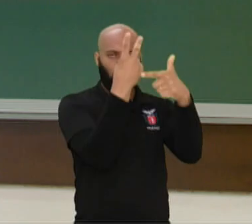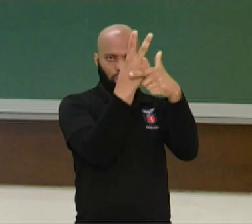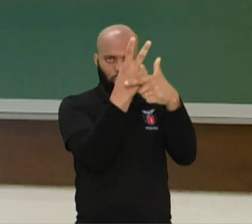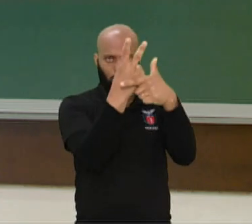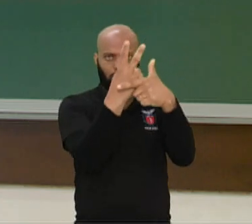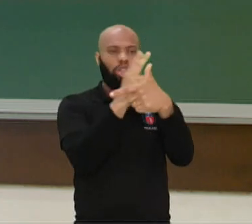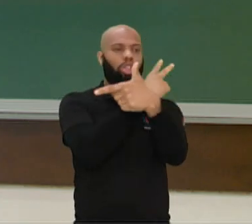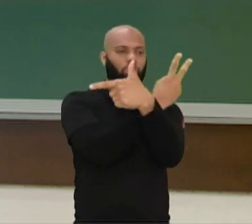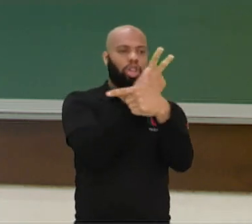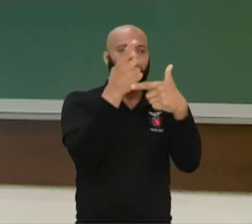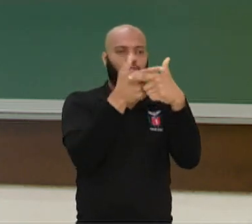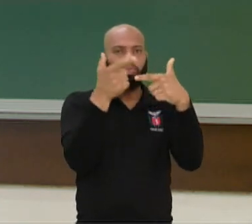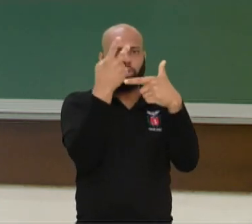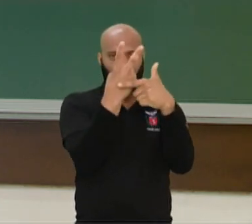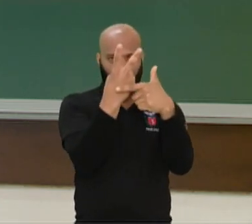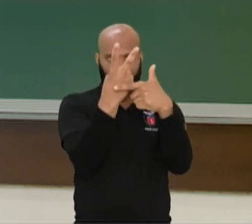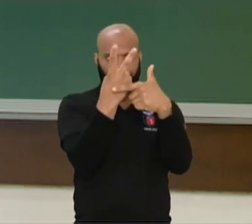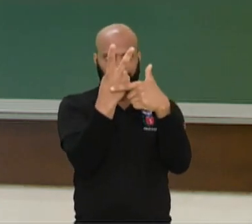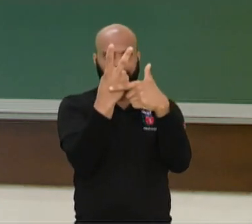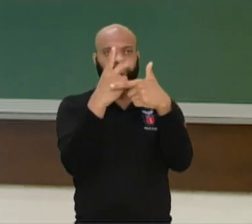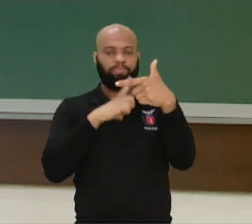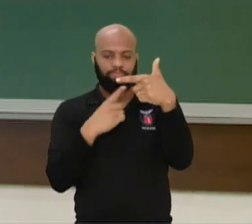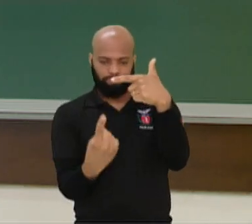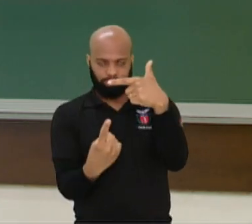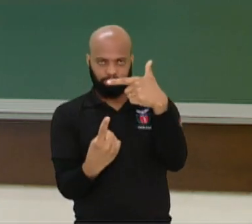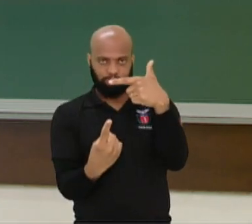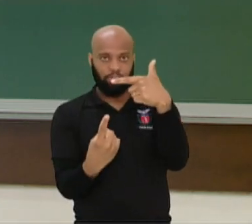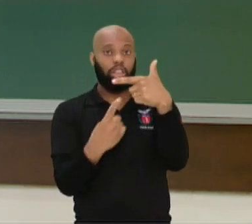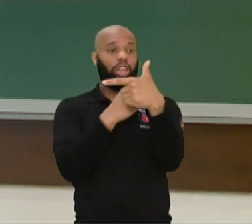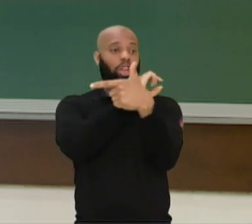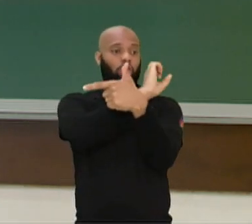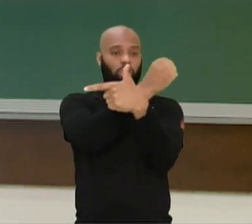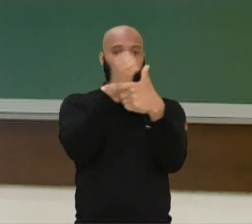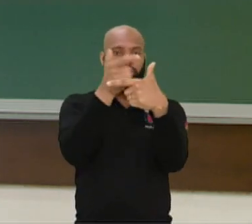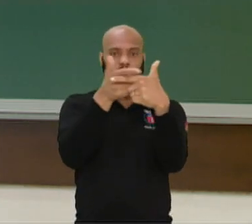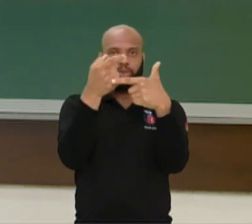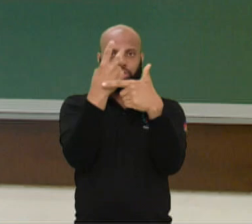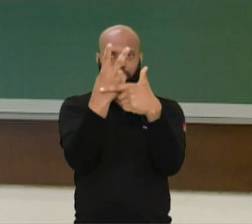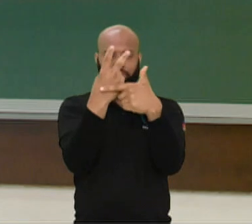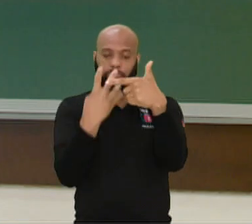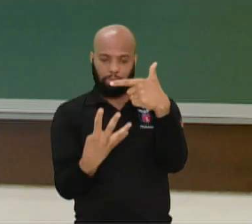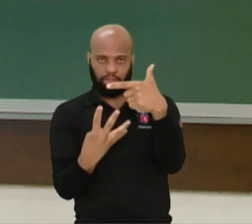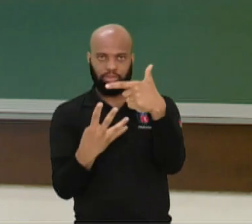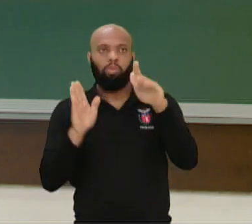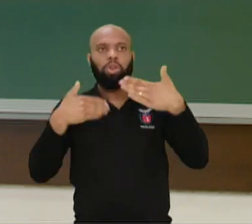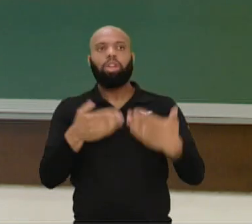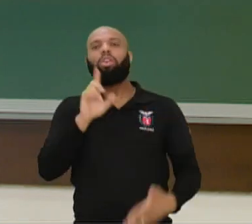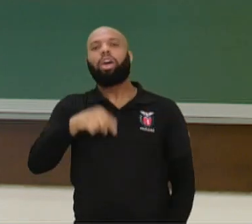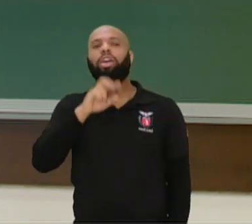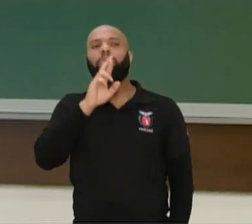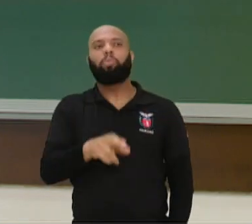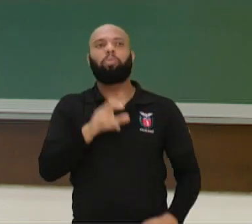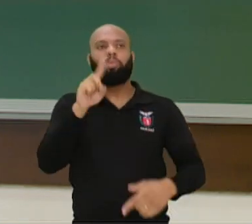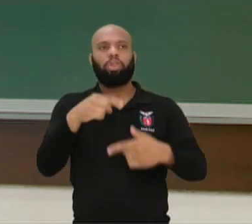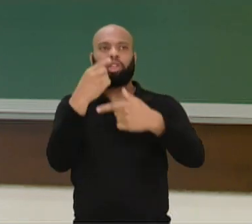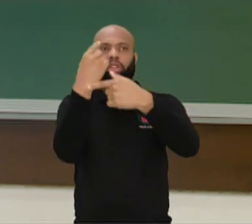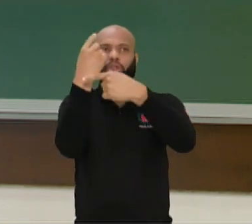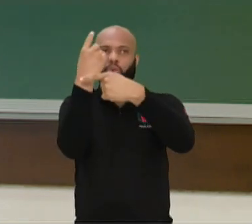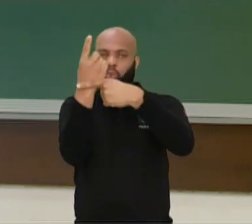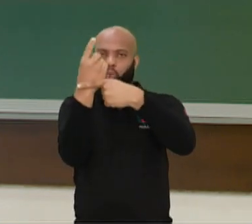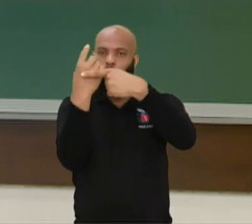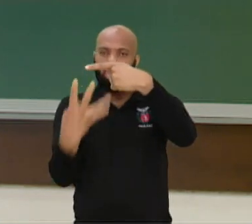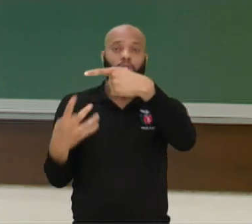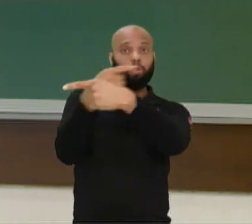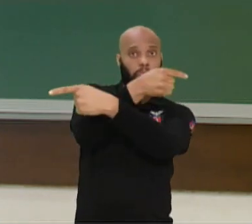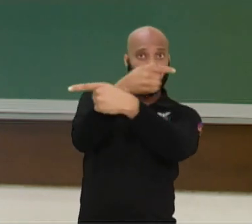Vejam que o sinal, ele continua, ele vai junto com o número, você não apaga, não tira, tudo tem